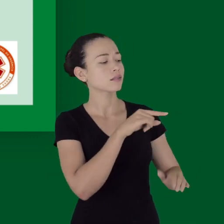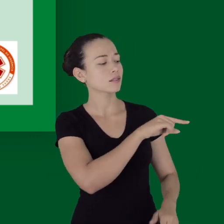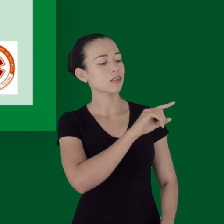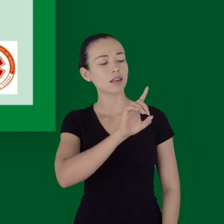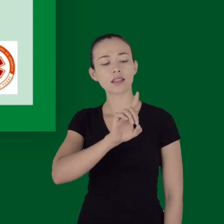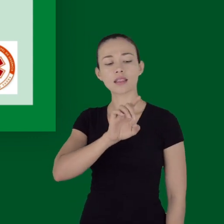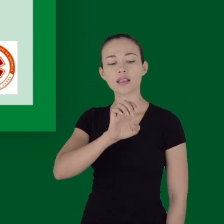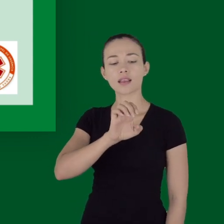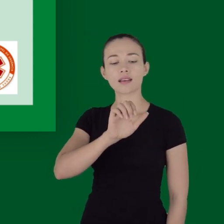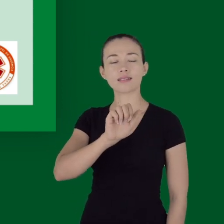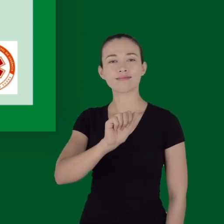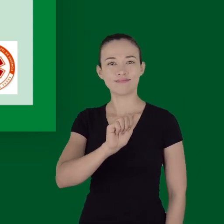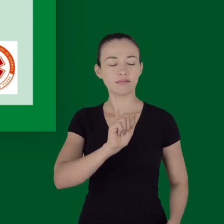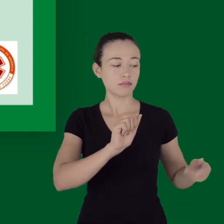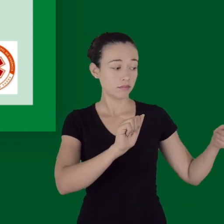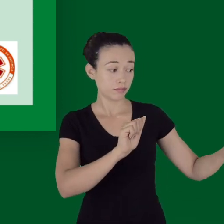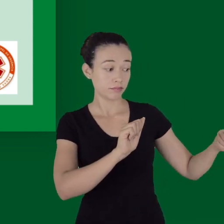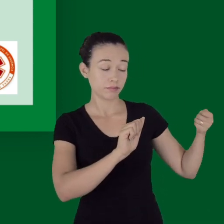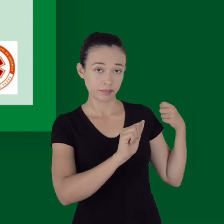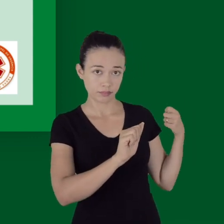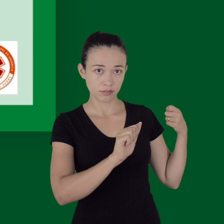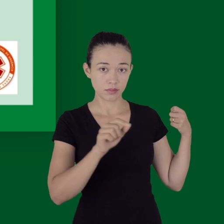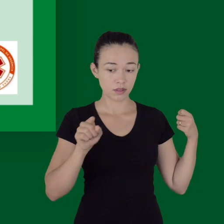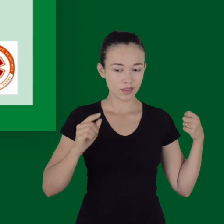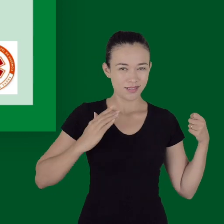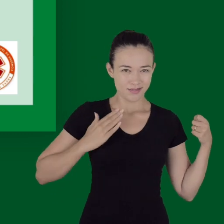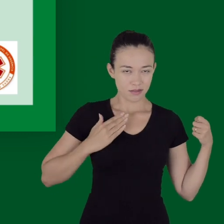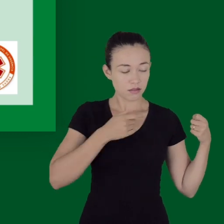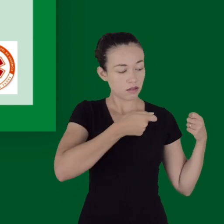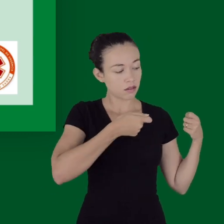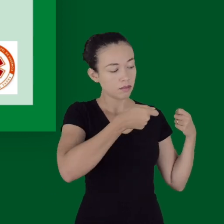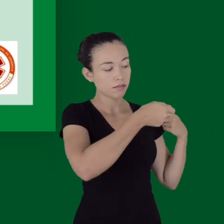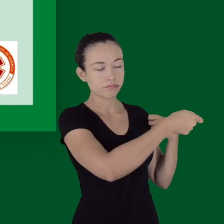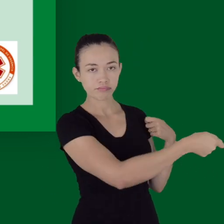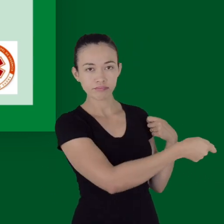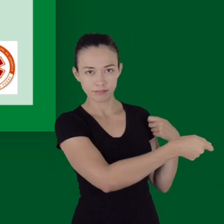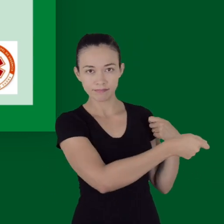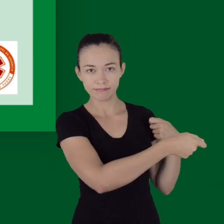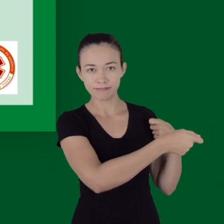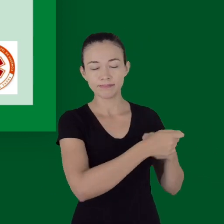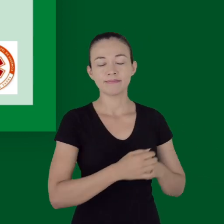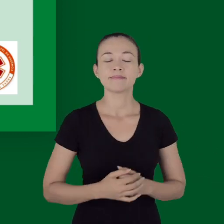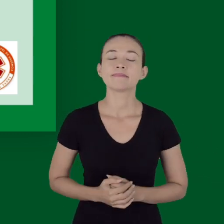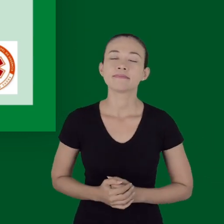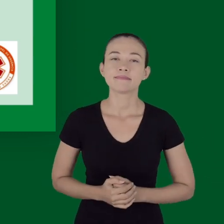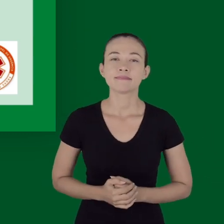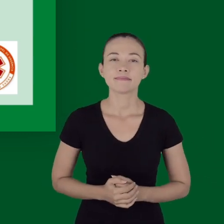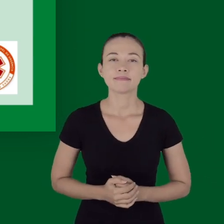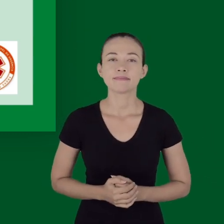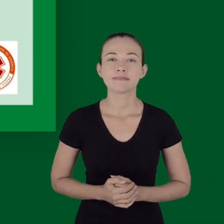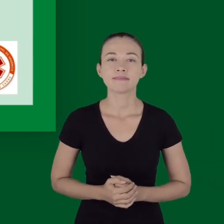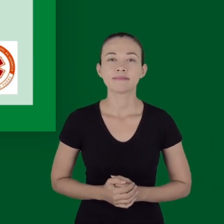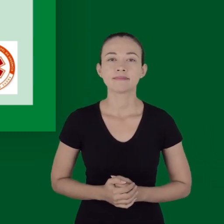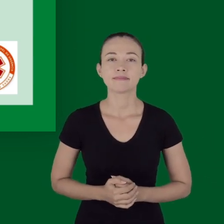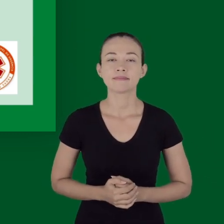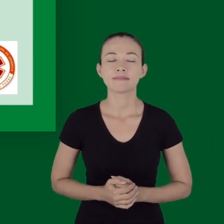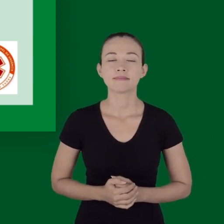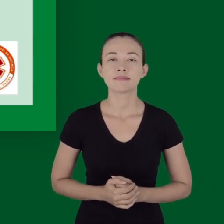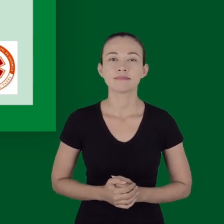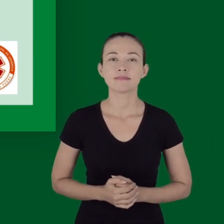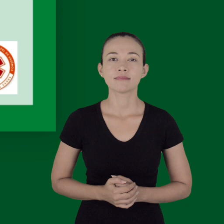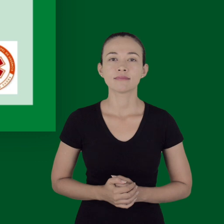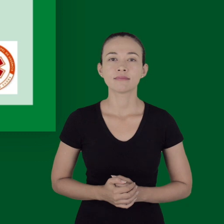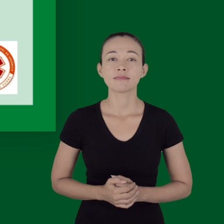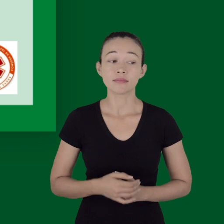pá, é necessário que se desconecte a pá do desfibrilador e no mesmo local se conecte a pá do